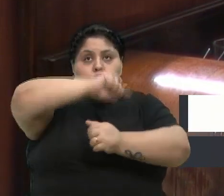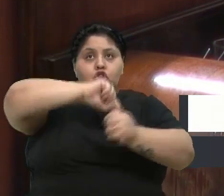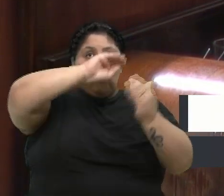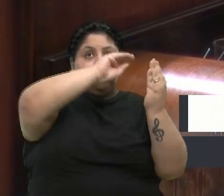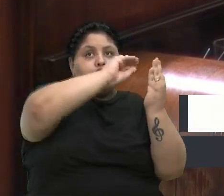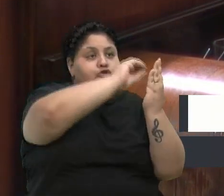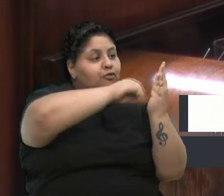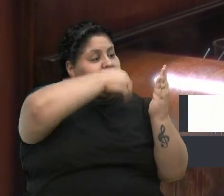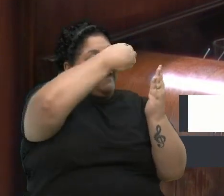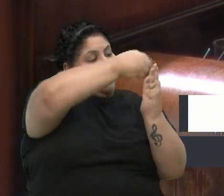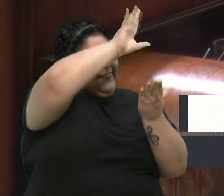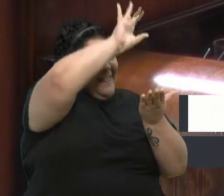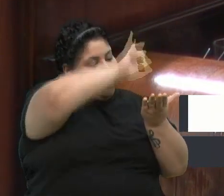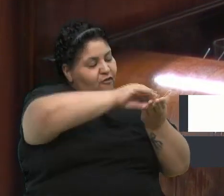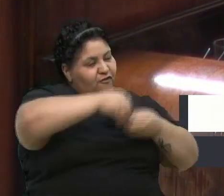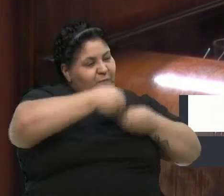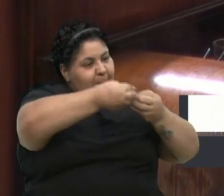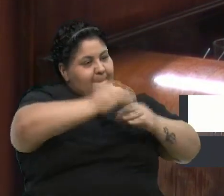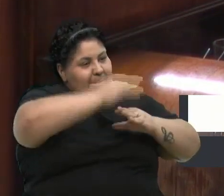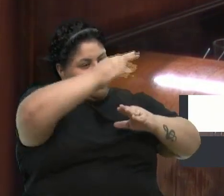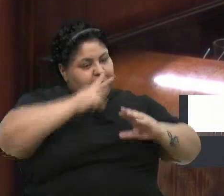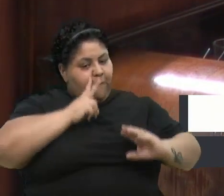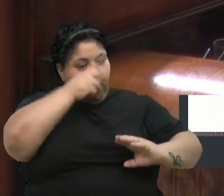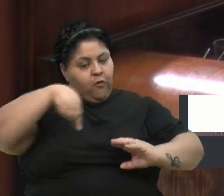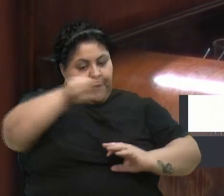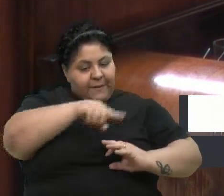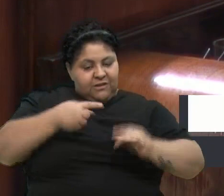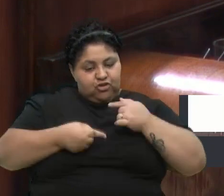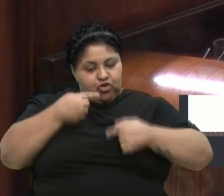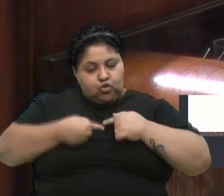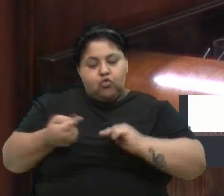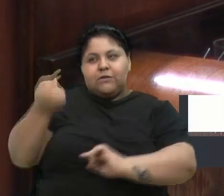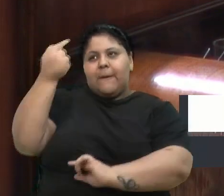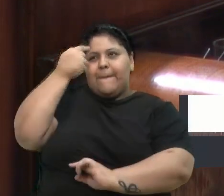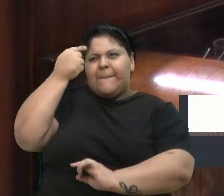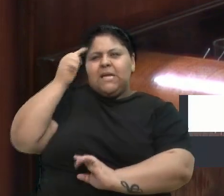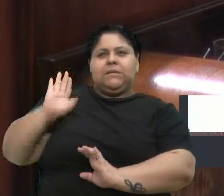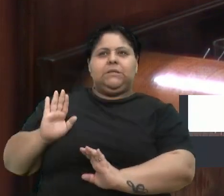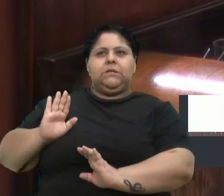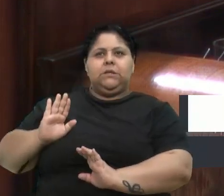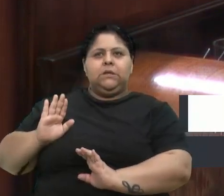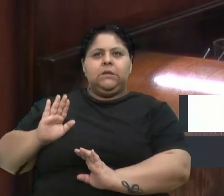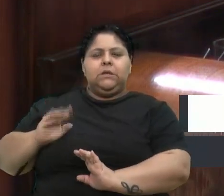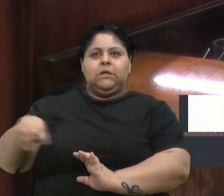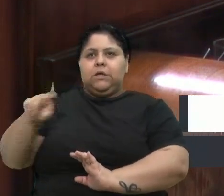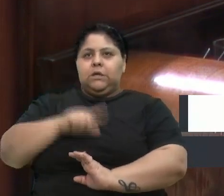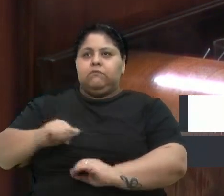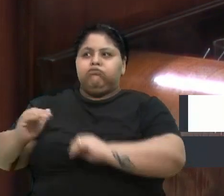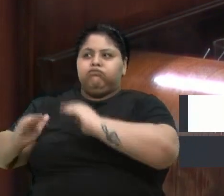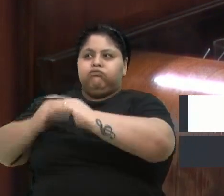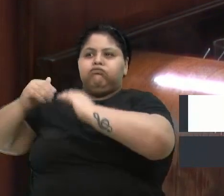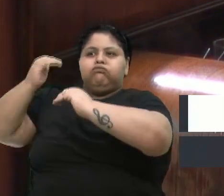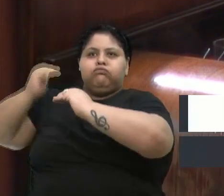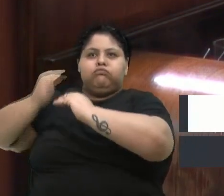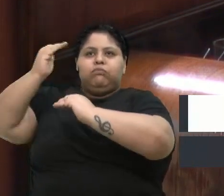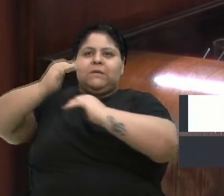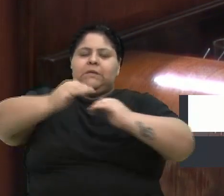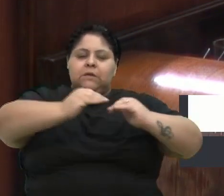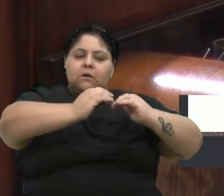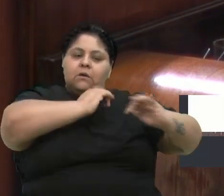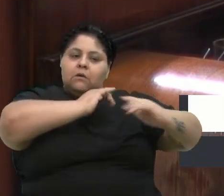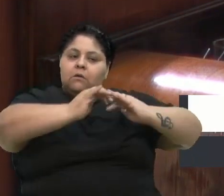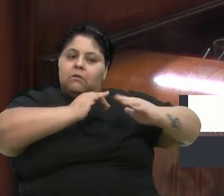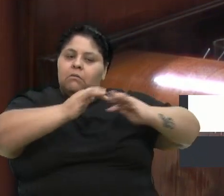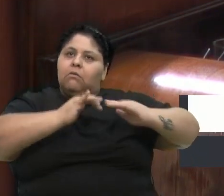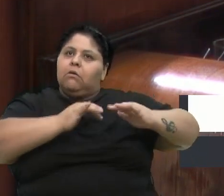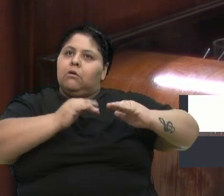ainda mais força para que a gente discuta, para que a gente pense, para que a gente reflita e para que a gente aumente cada vez mais a mobilização em torno